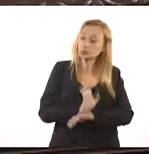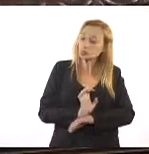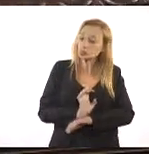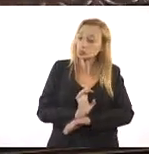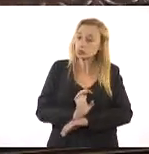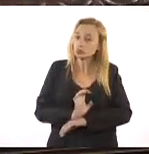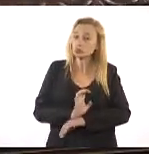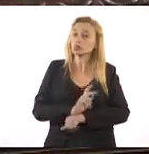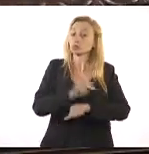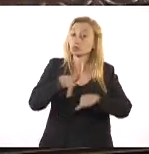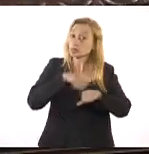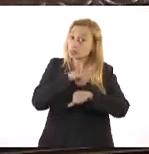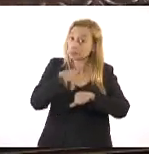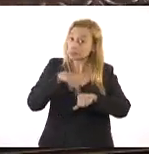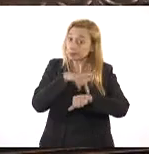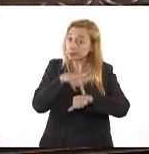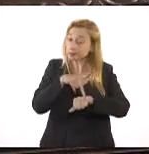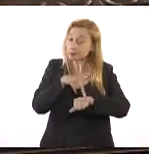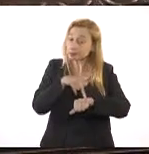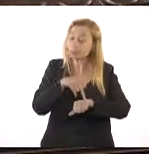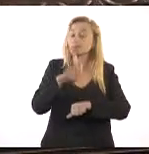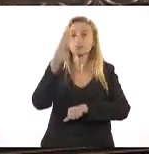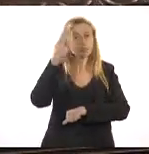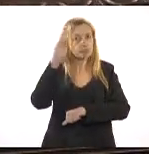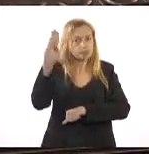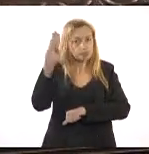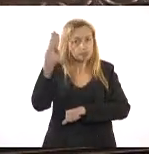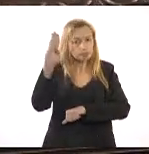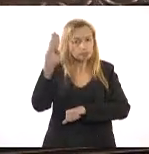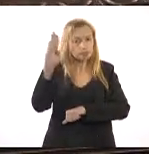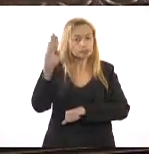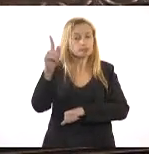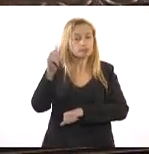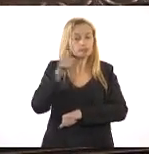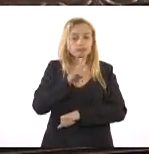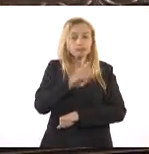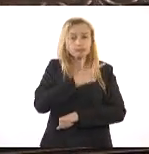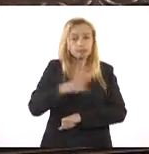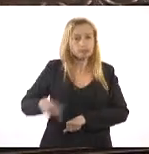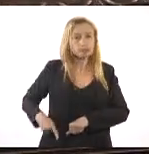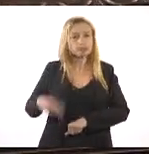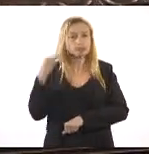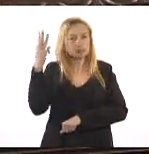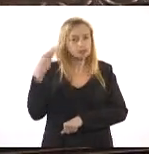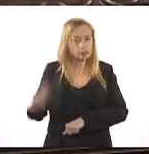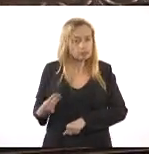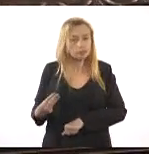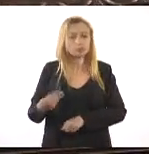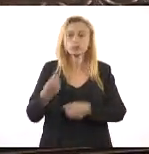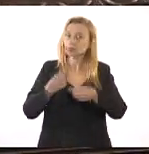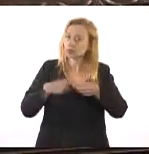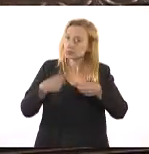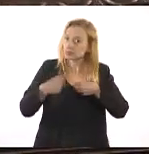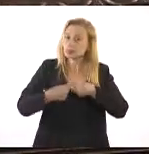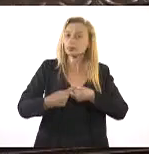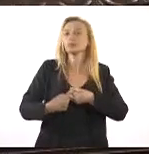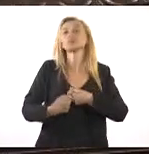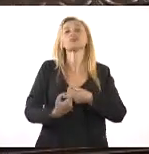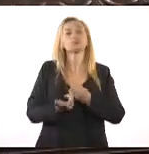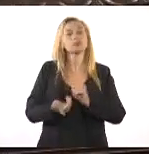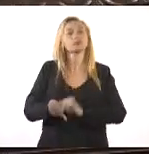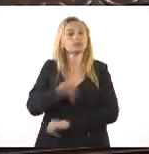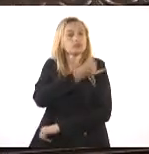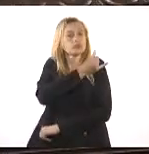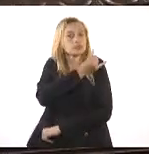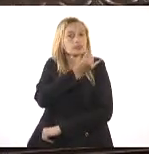no país, e principalmente, presidenta Mônica, no município do Rio de Janeiro, onde